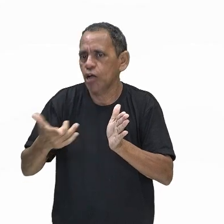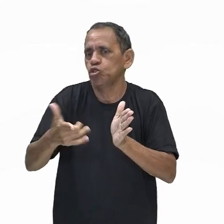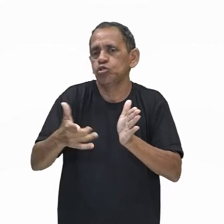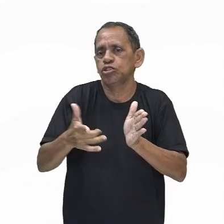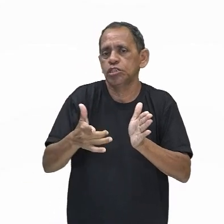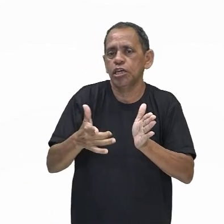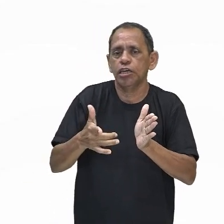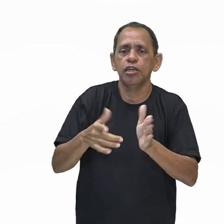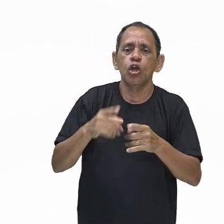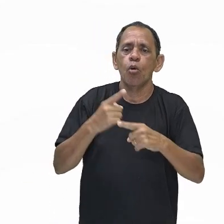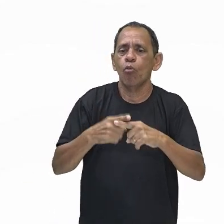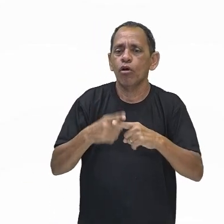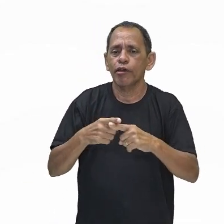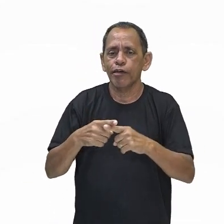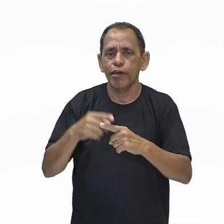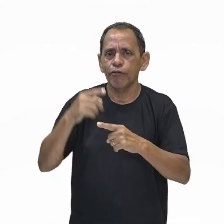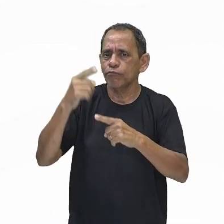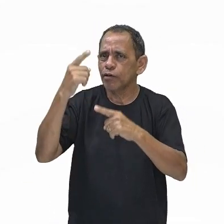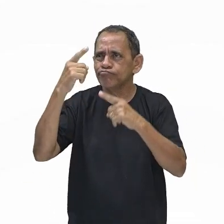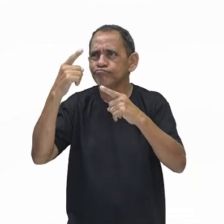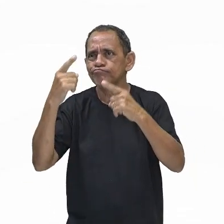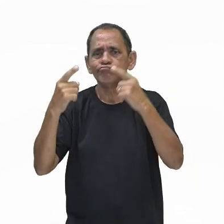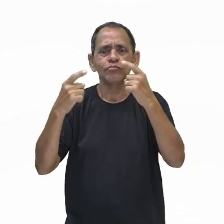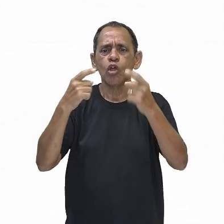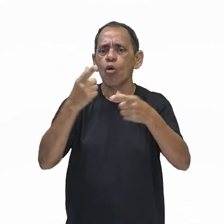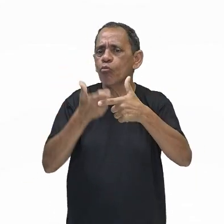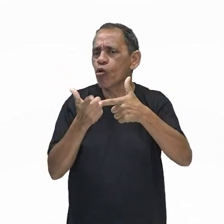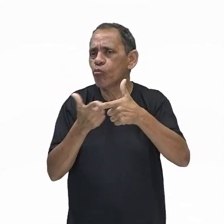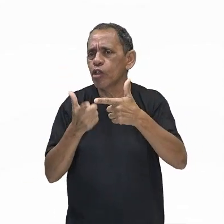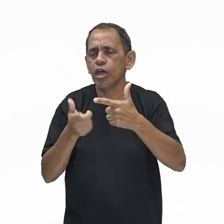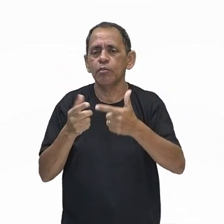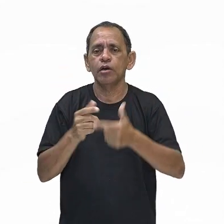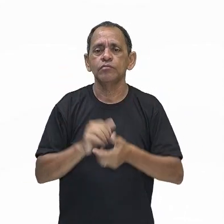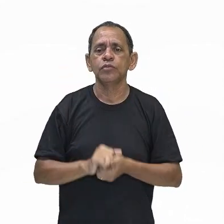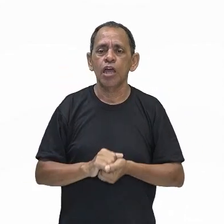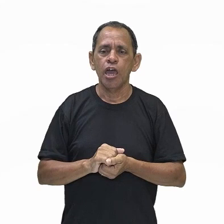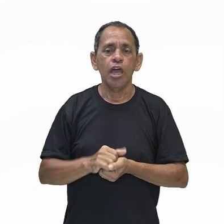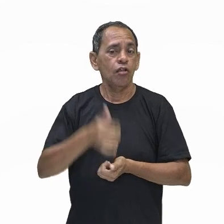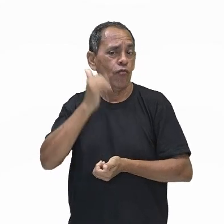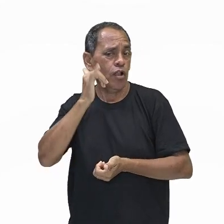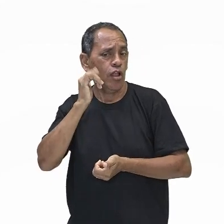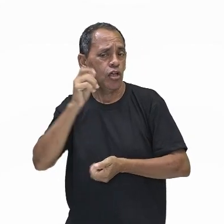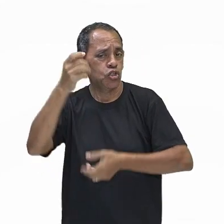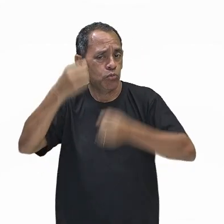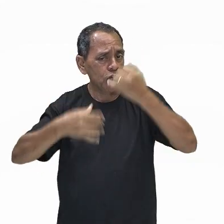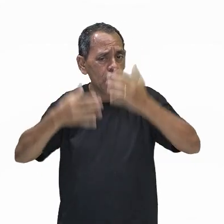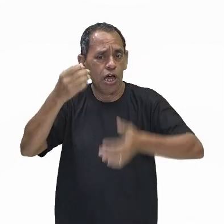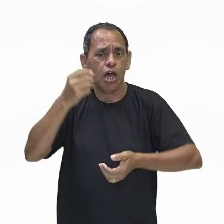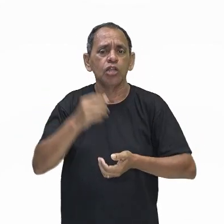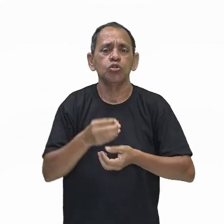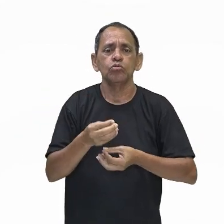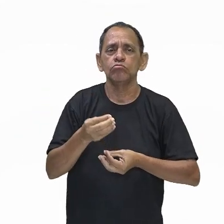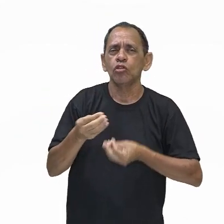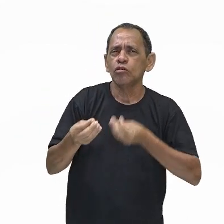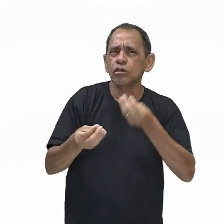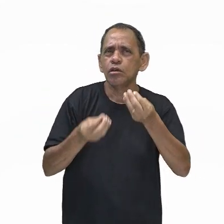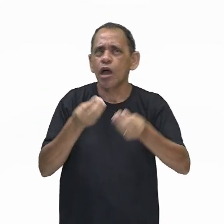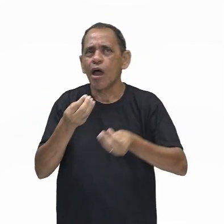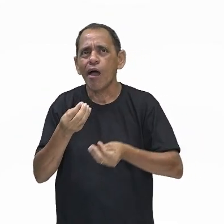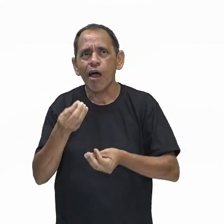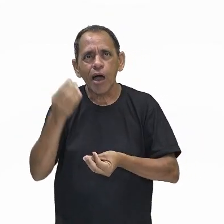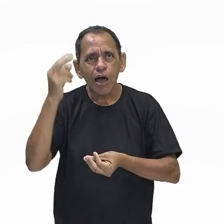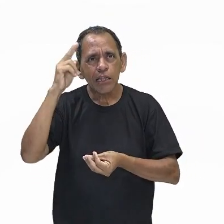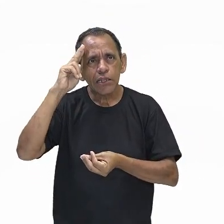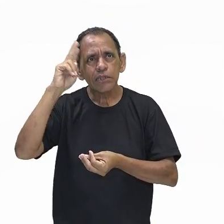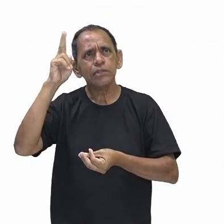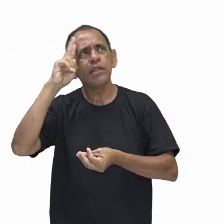porque ele vai narrando de acordo com o que ele vai lembrando, né? Então, fica assim aquela narrativa um pouco caótica, certo? Aí,